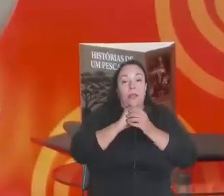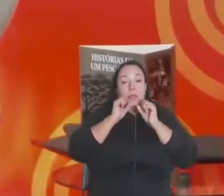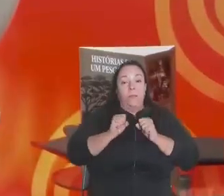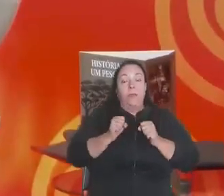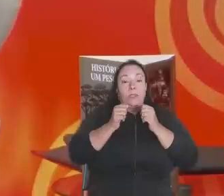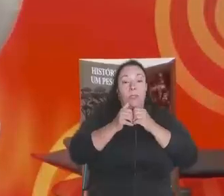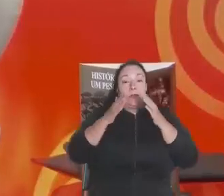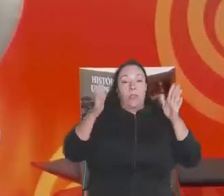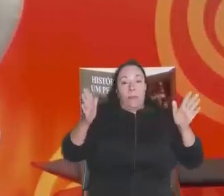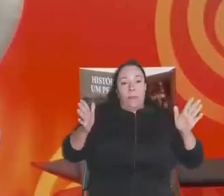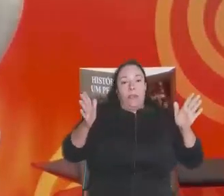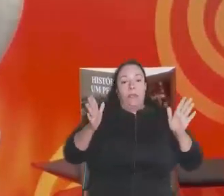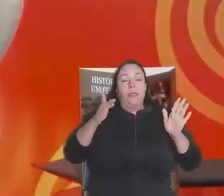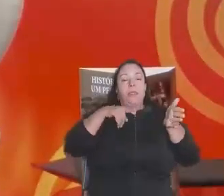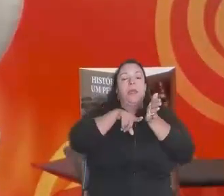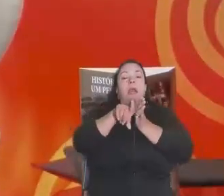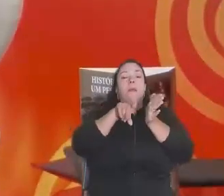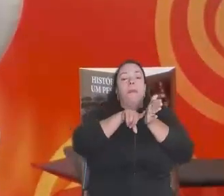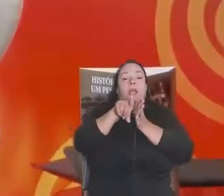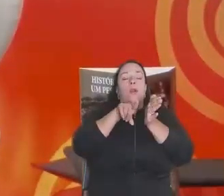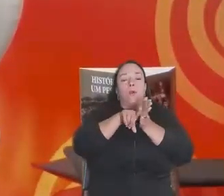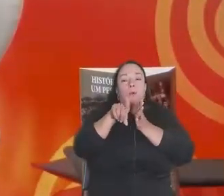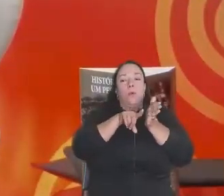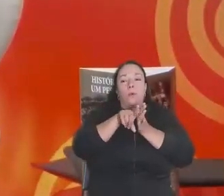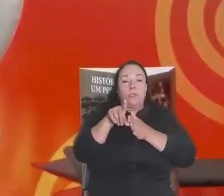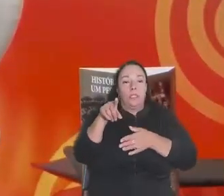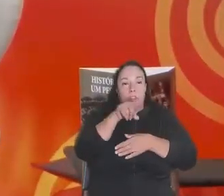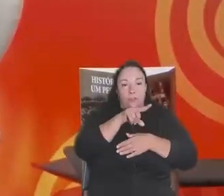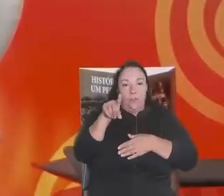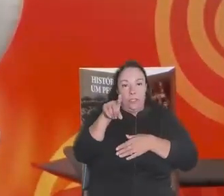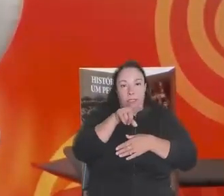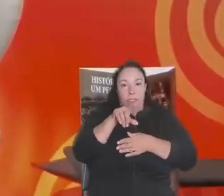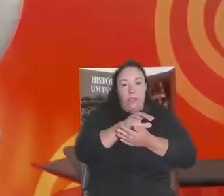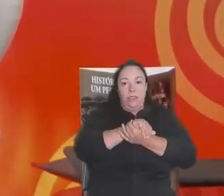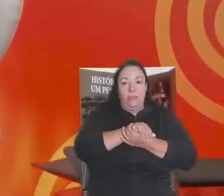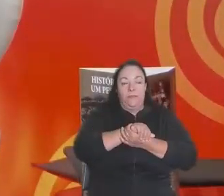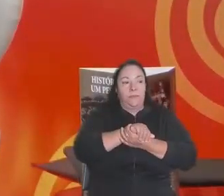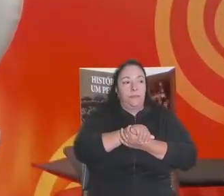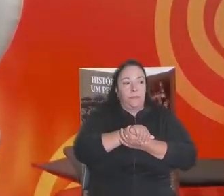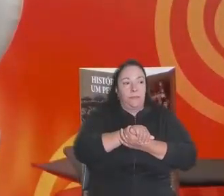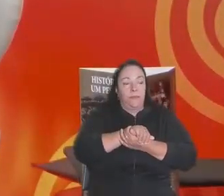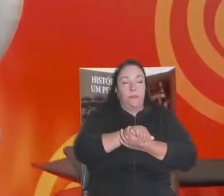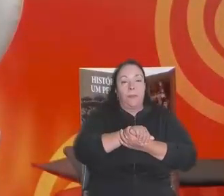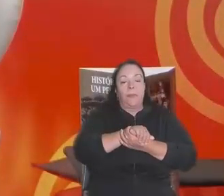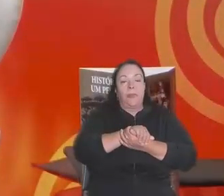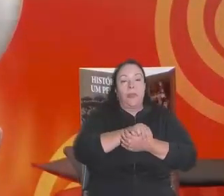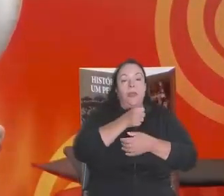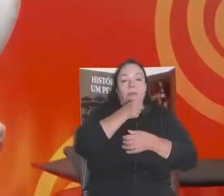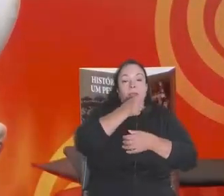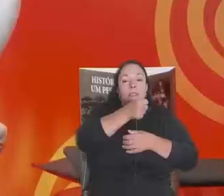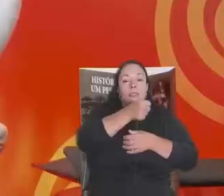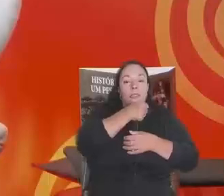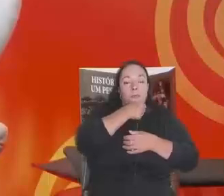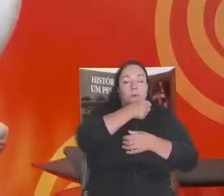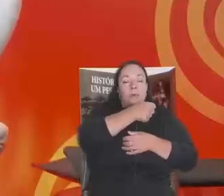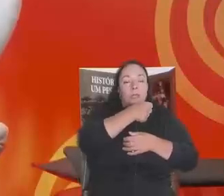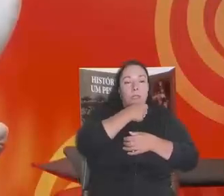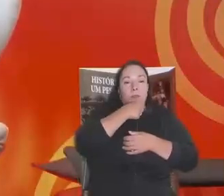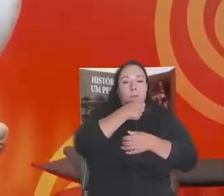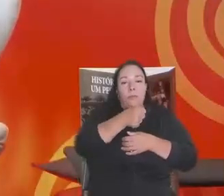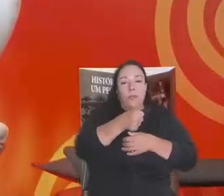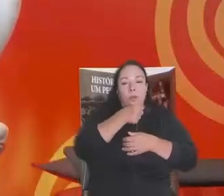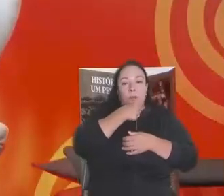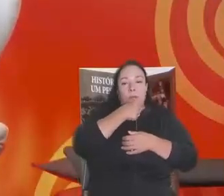abrir para algumas perguntas de vocês. O pessoal vai distribuir aí o microfone para quem